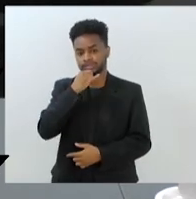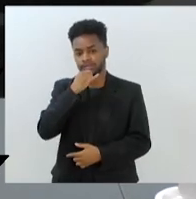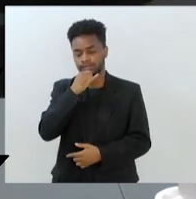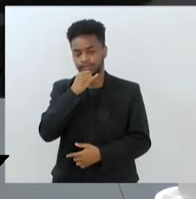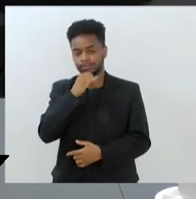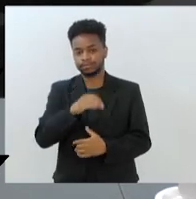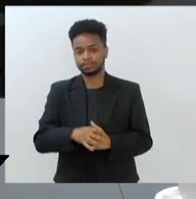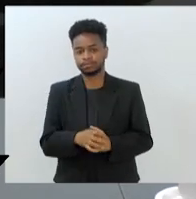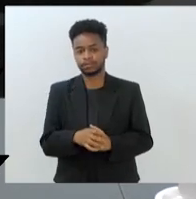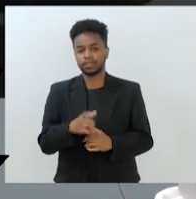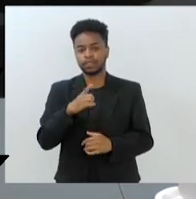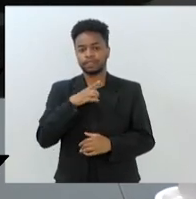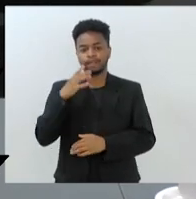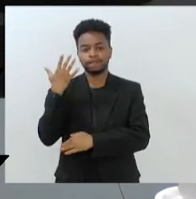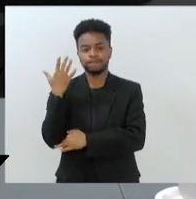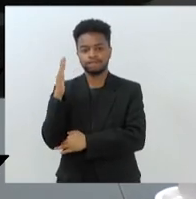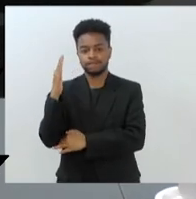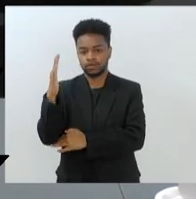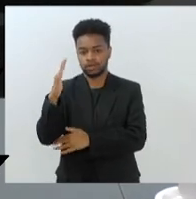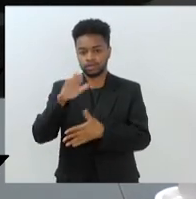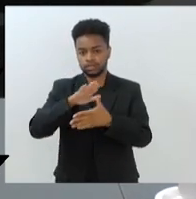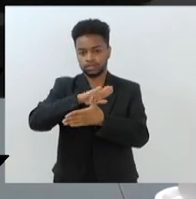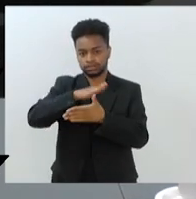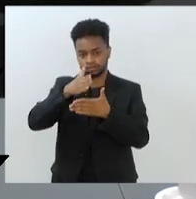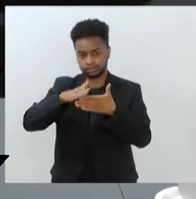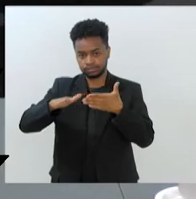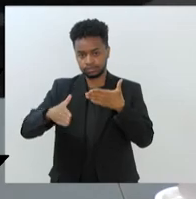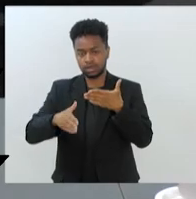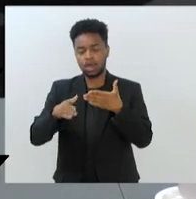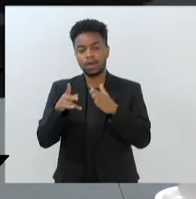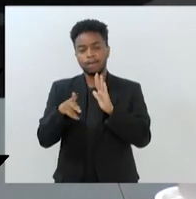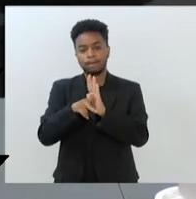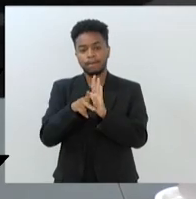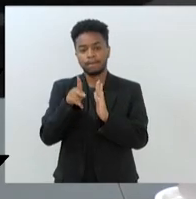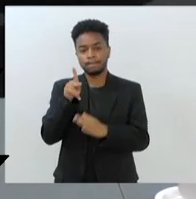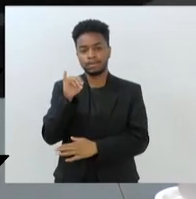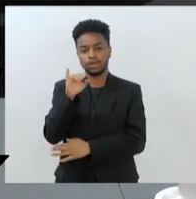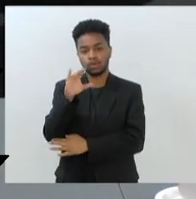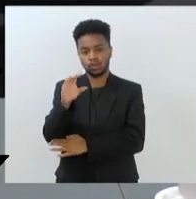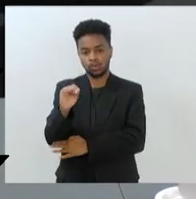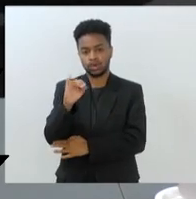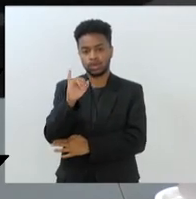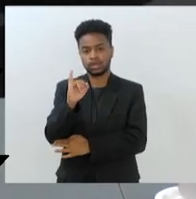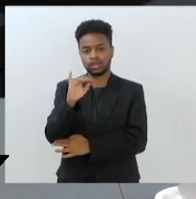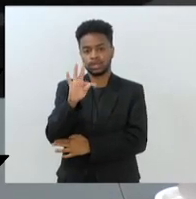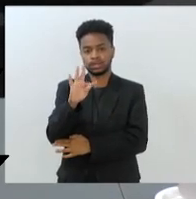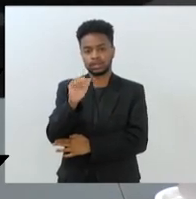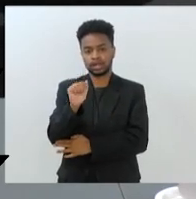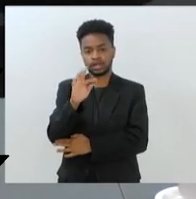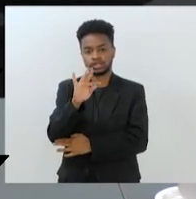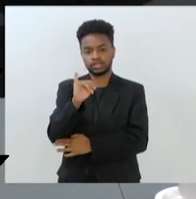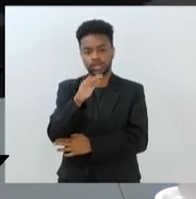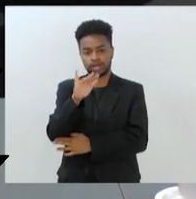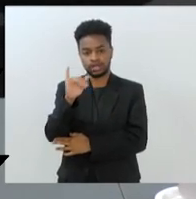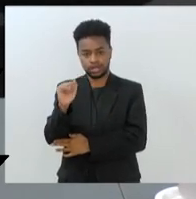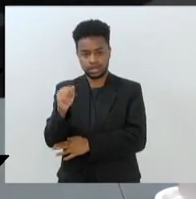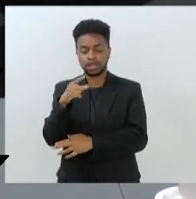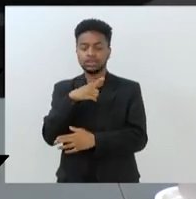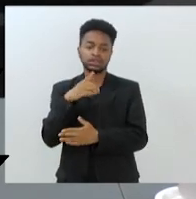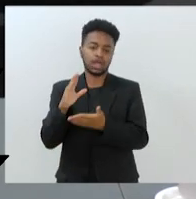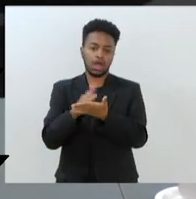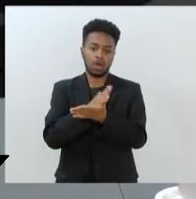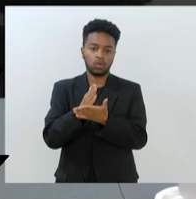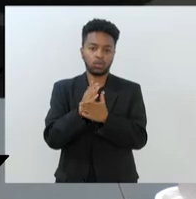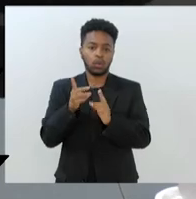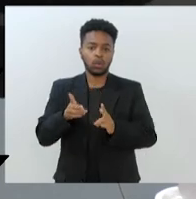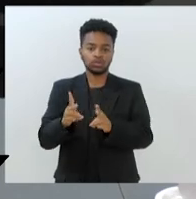lá a floresta de Mata Atlântica do Pico de Itatiaia, possivelmente uma parte daquela floresta se expande para Minas